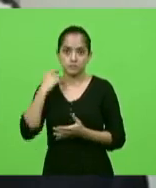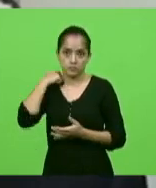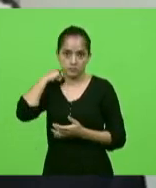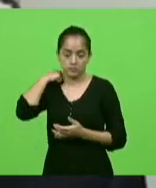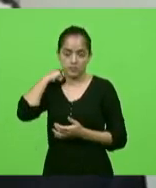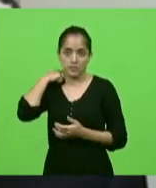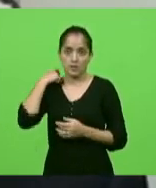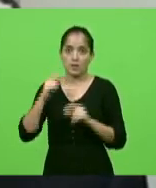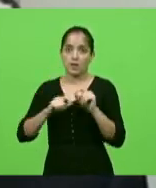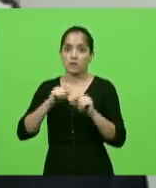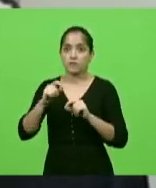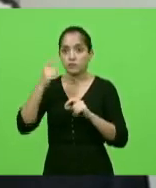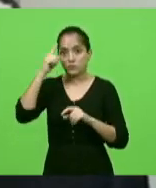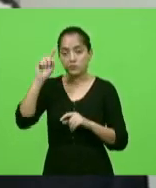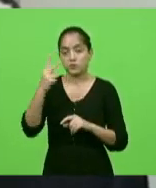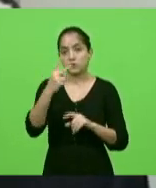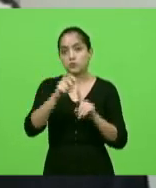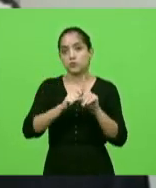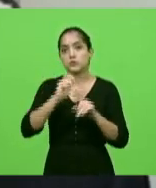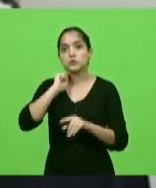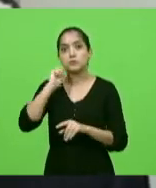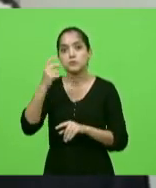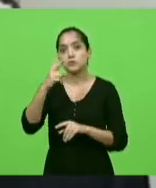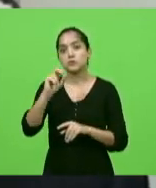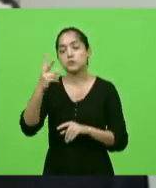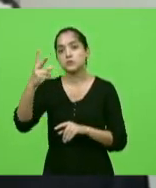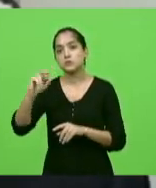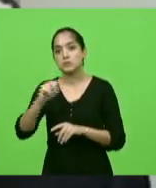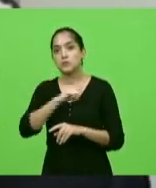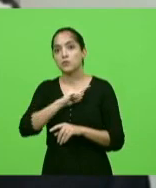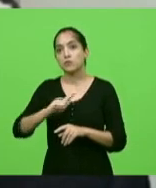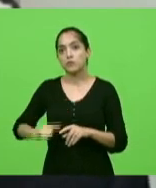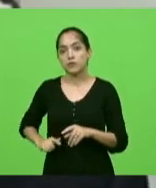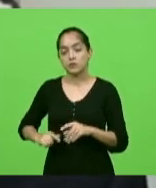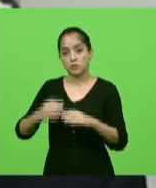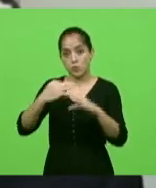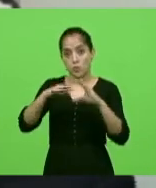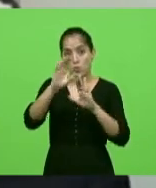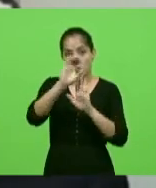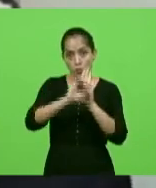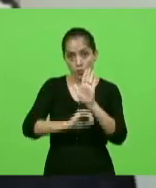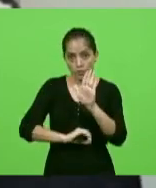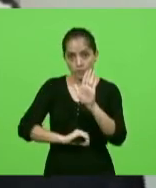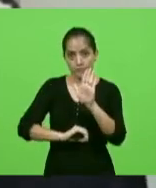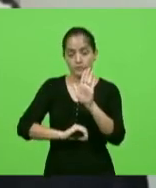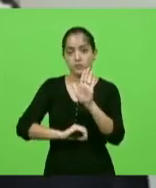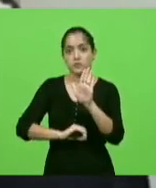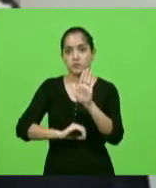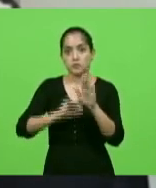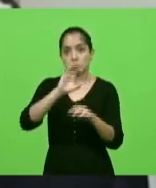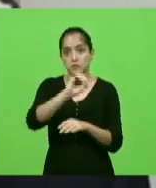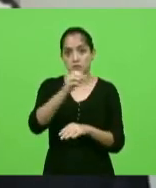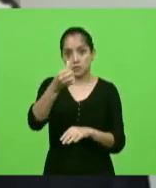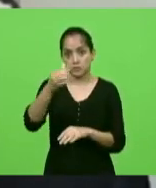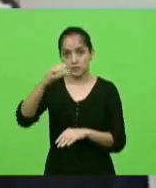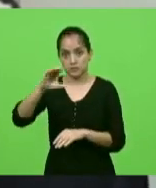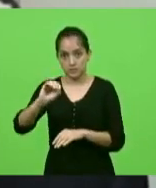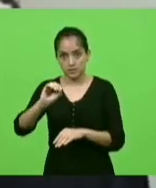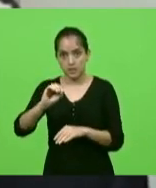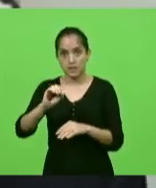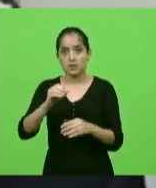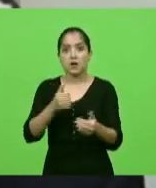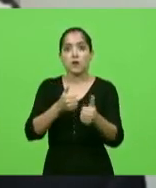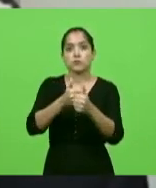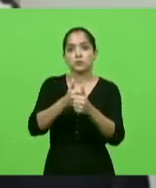haviam que em dois de abril de 2020 o excelentíssimo Governador encaminhou Ofício 060